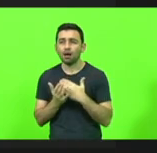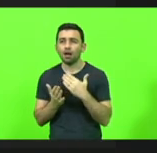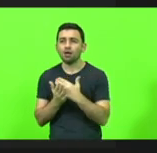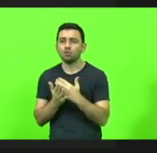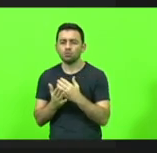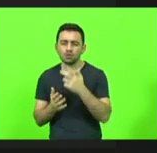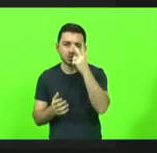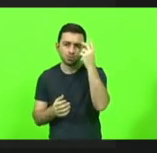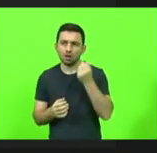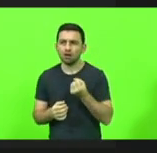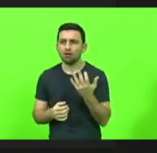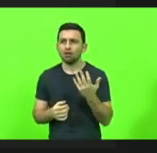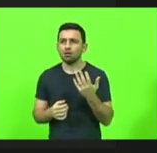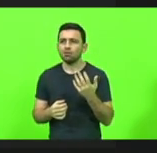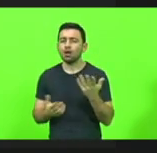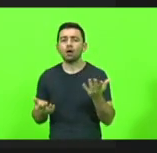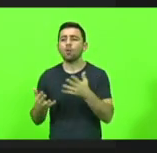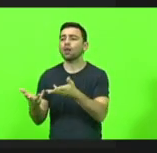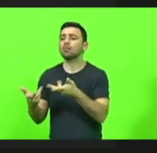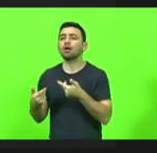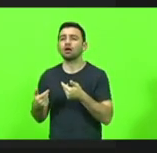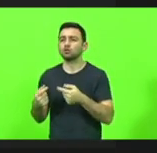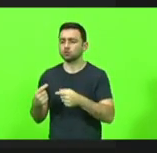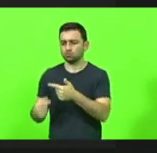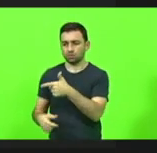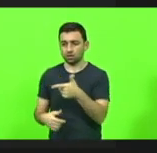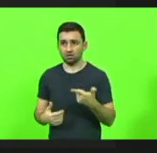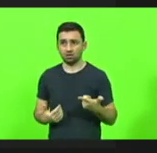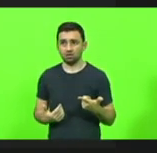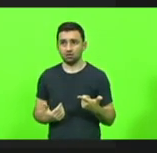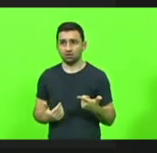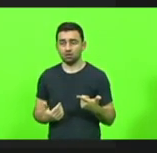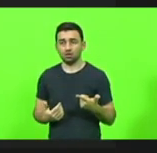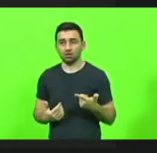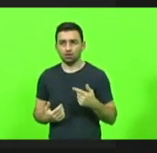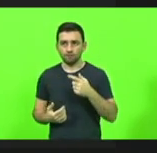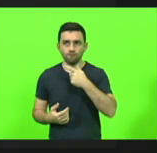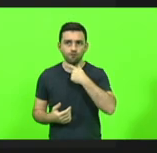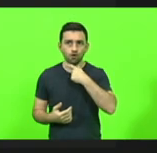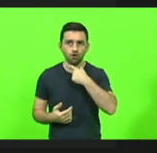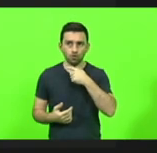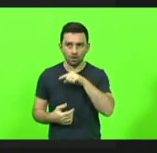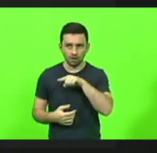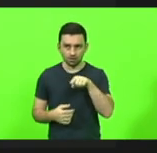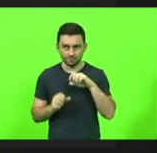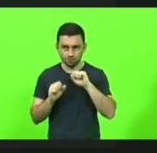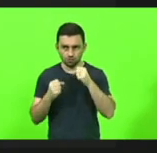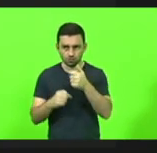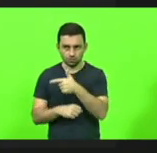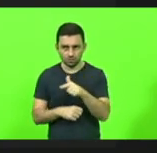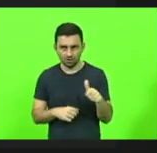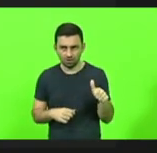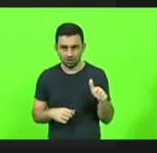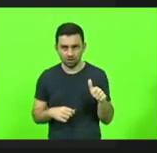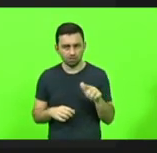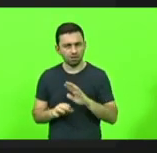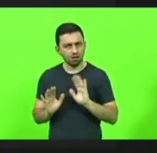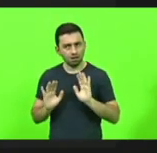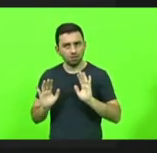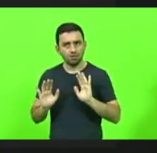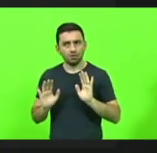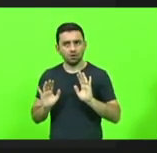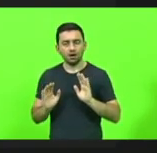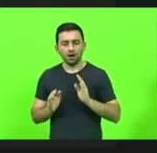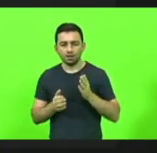qualidade aonde fica? E eu não estou dizendo que os fonoaudiólogos não se esforçam nesse sentido. Um atendimento a cada